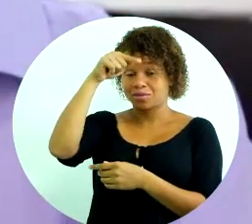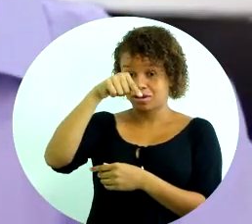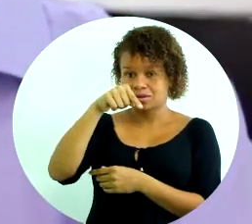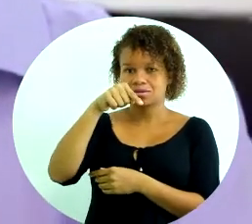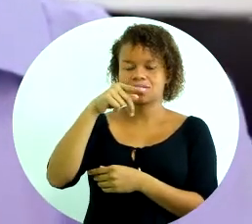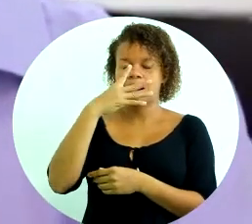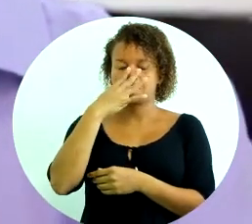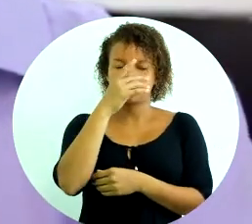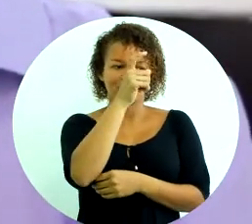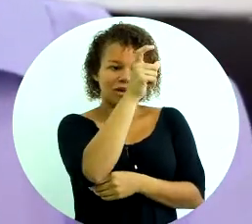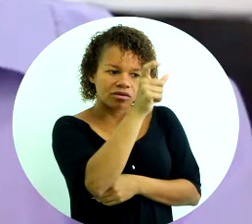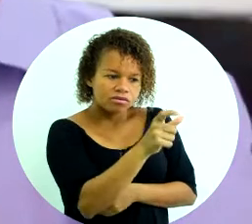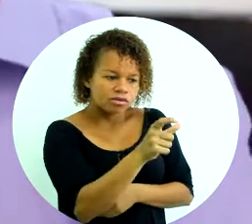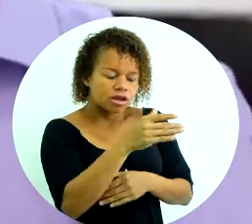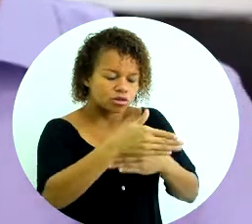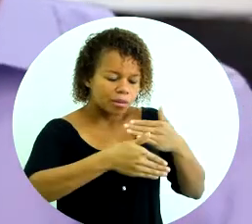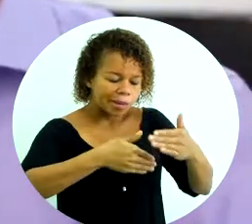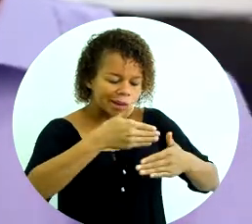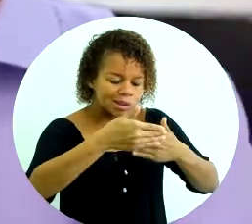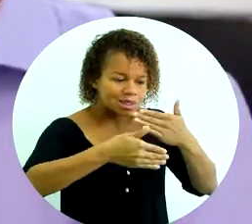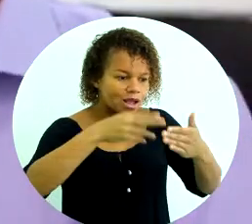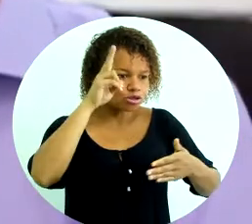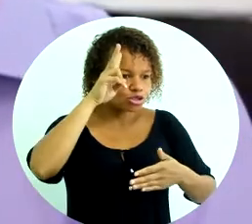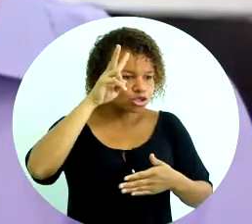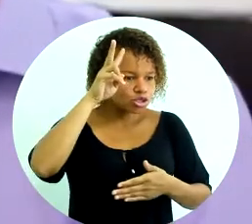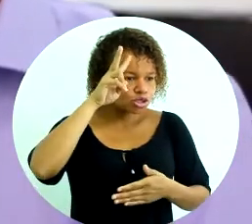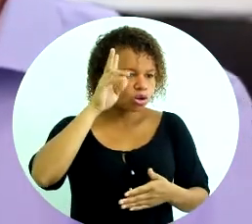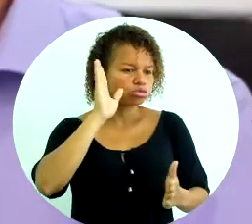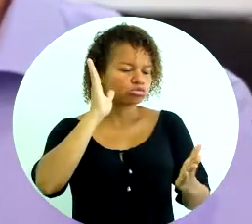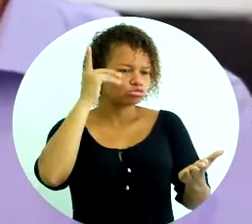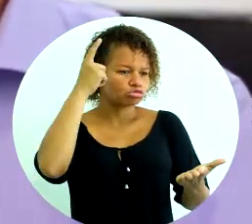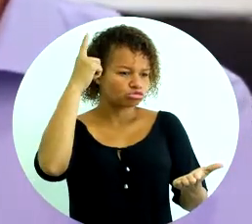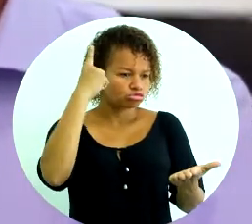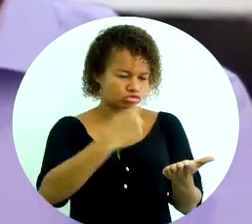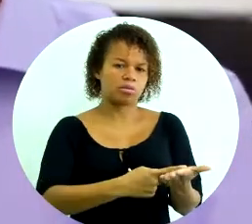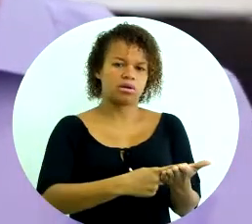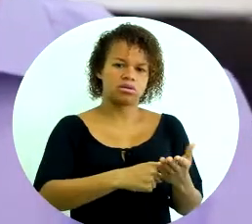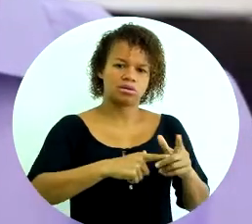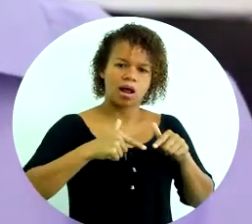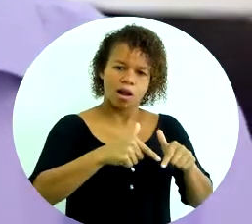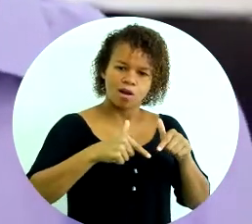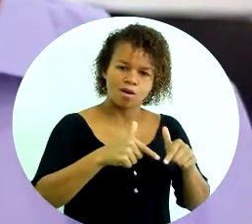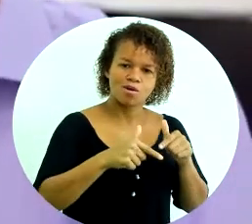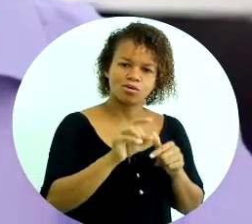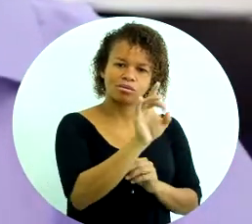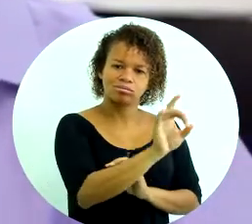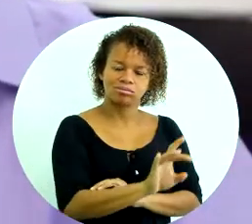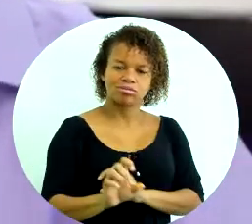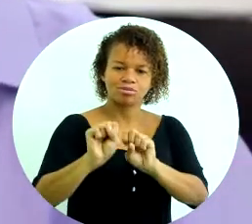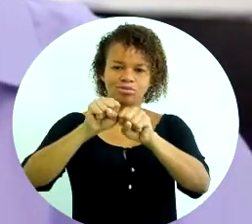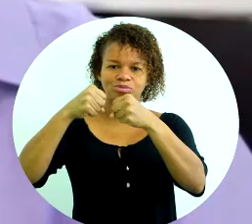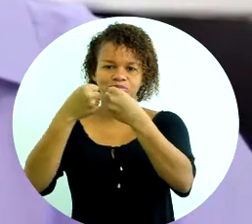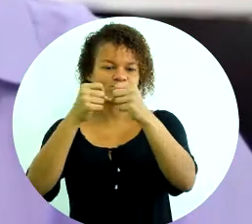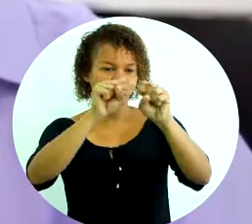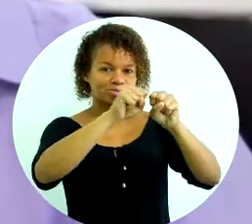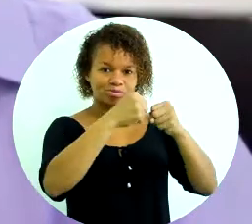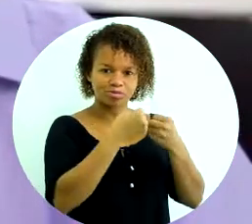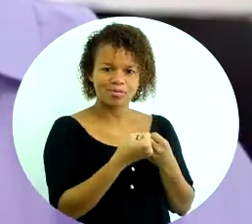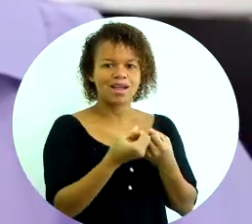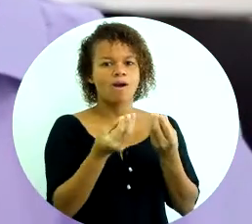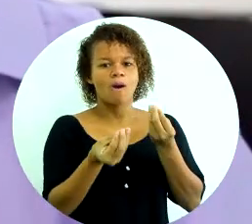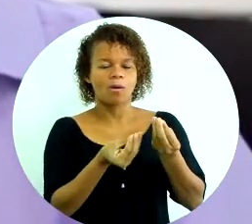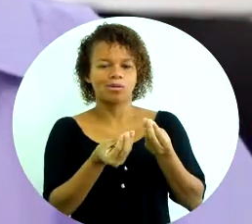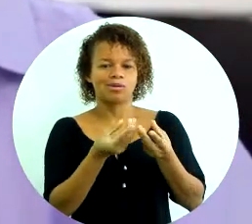o indivíduo ele faz parte de um processo histórico já estabelecido, o da luta de classes,